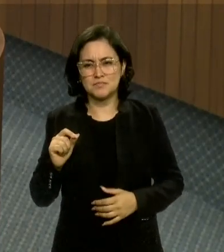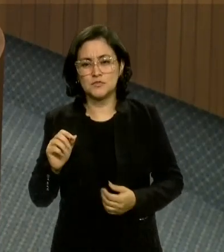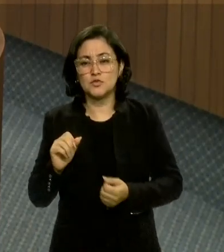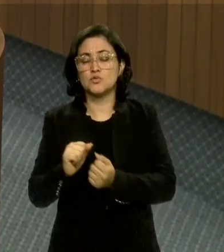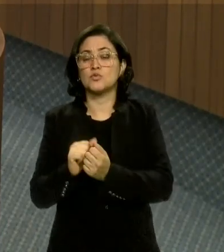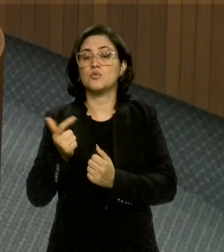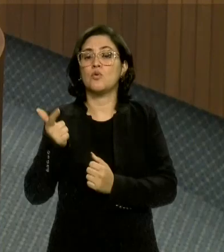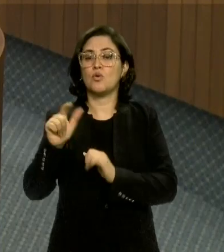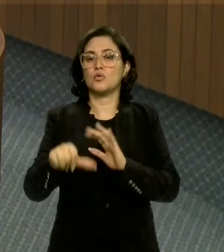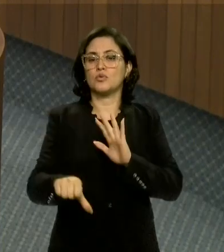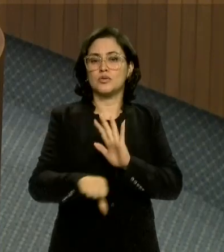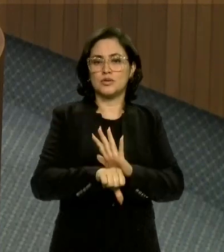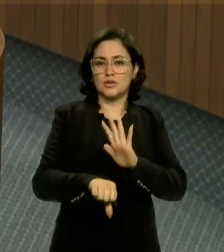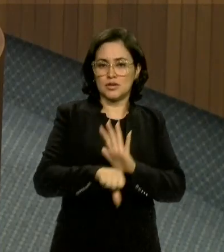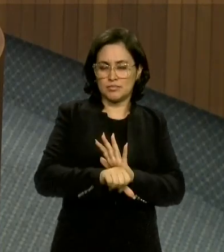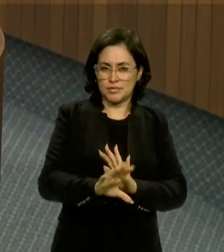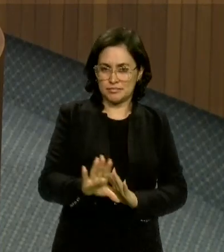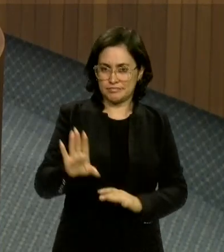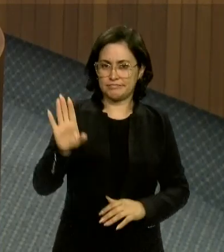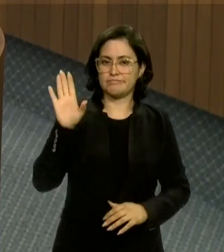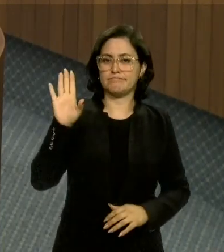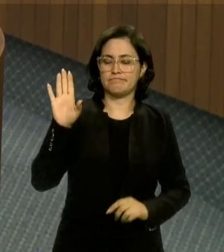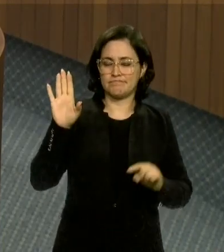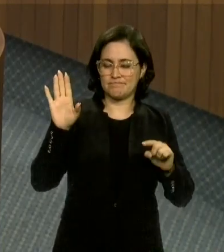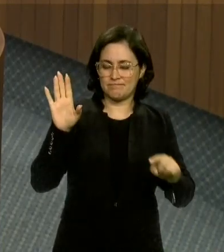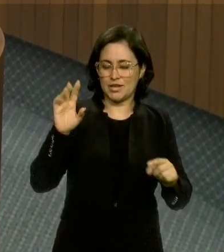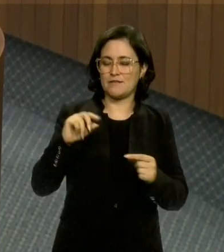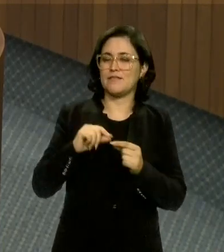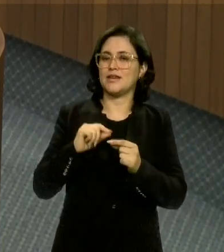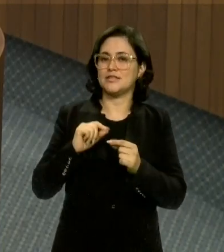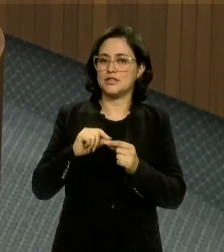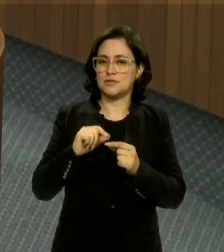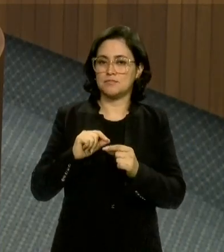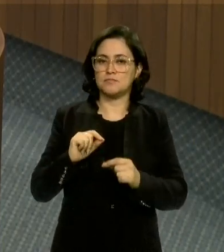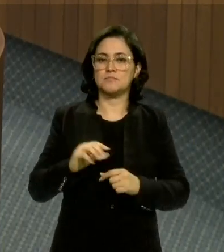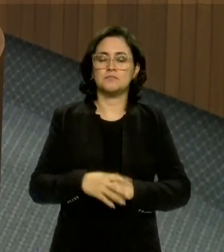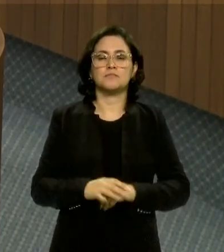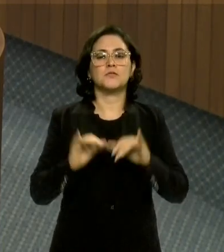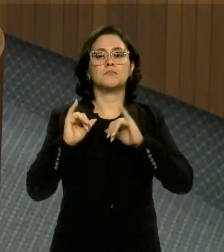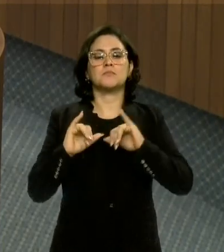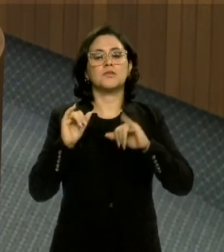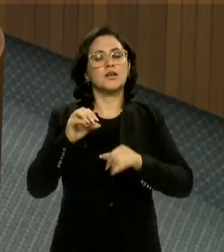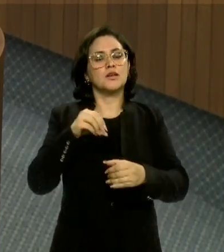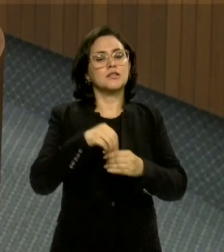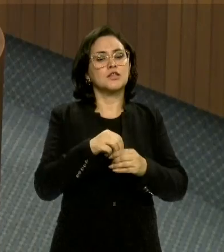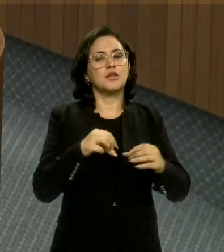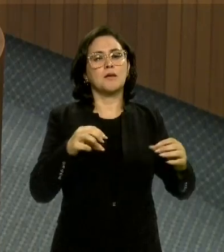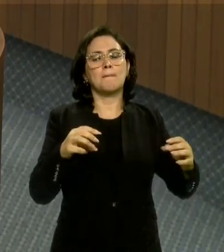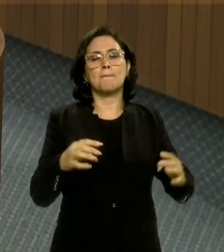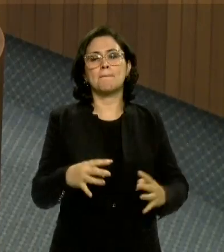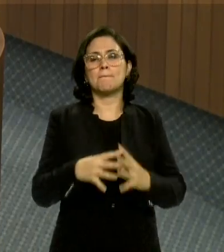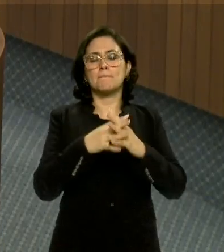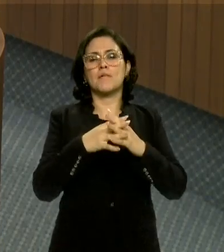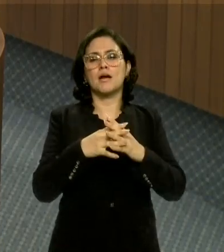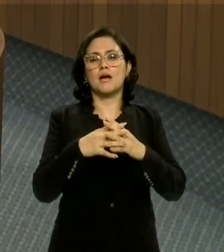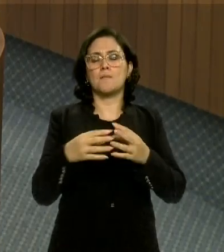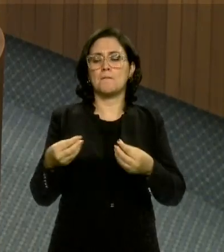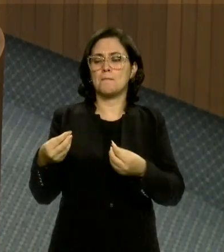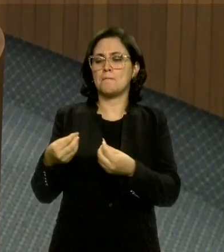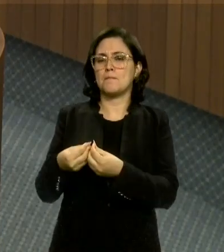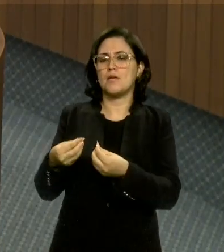delitos eleitorais que ele tem cometido no processo, fazer campanha em bairros ao lado de máquinas com